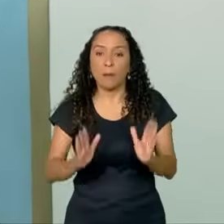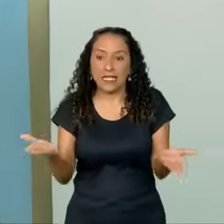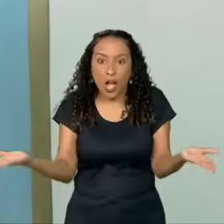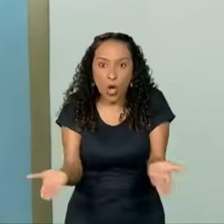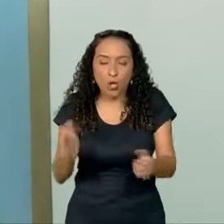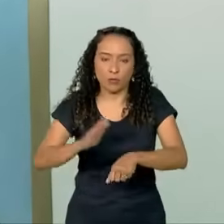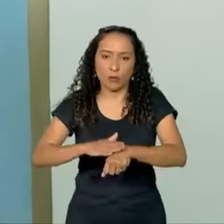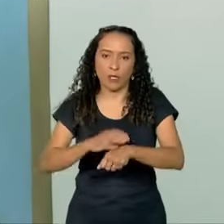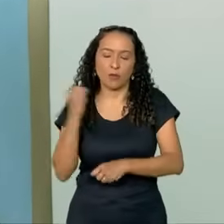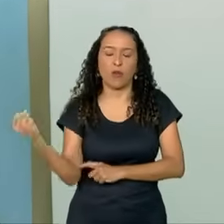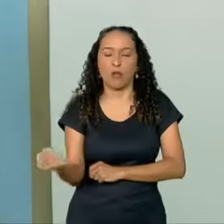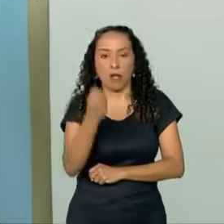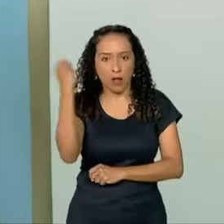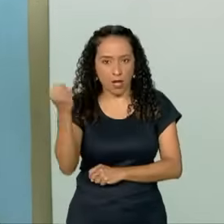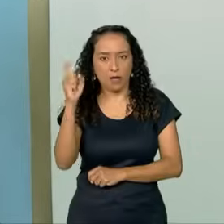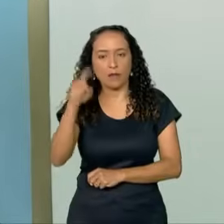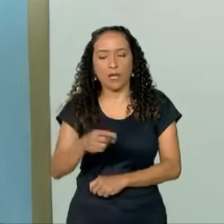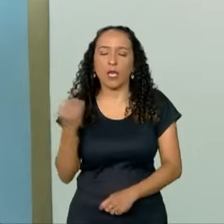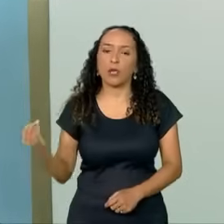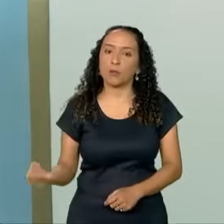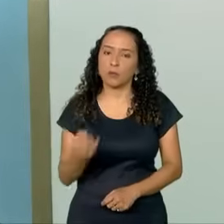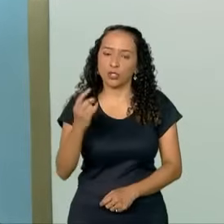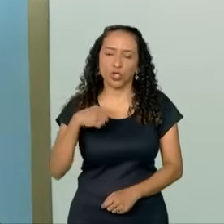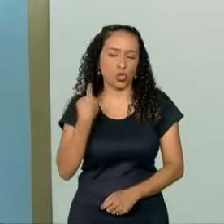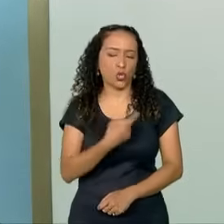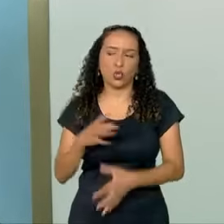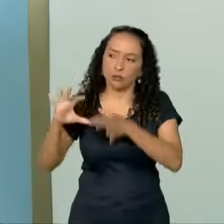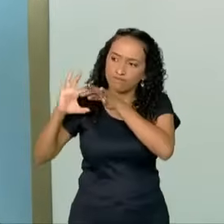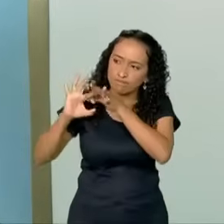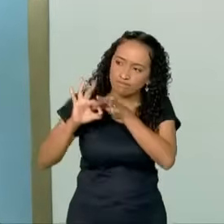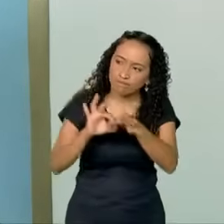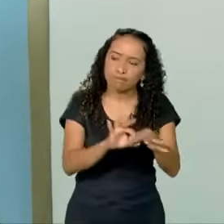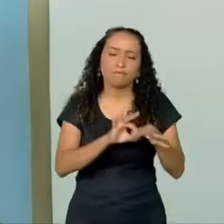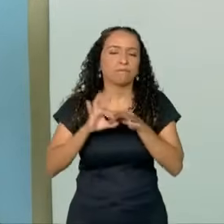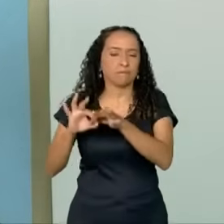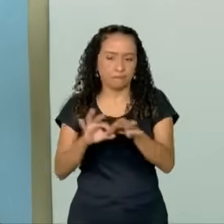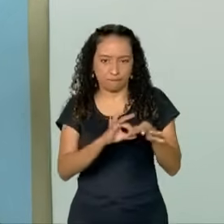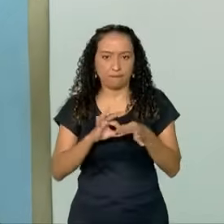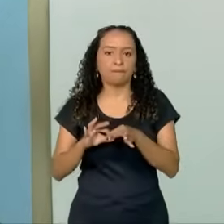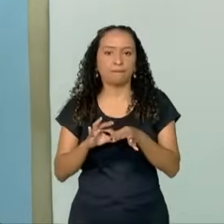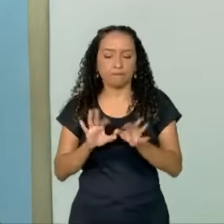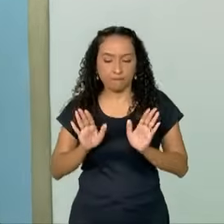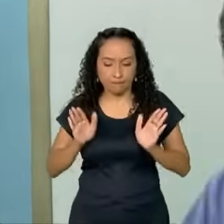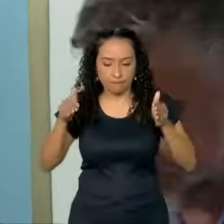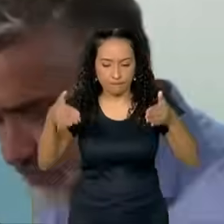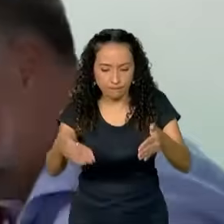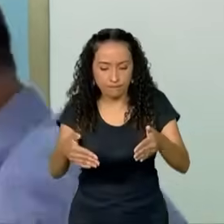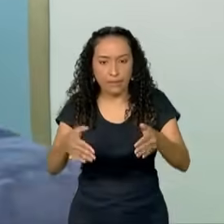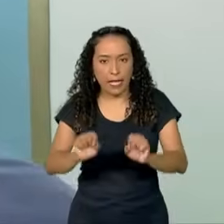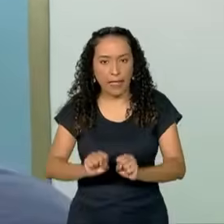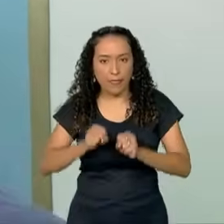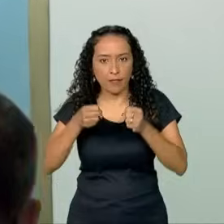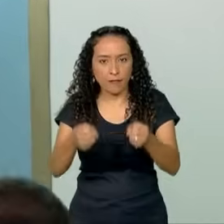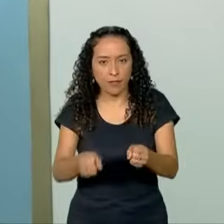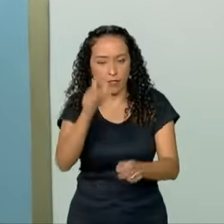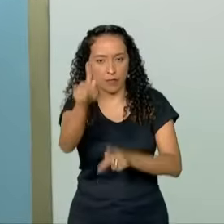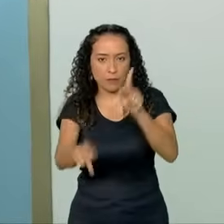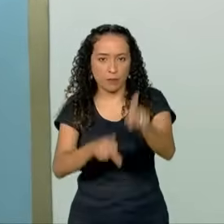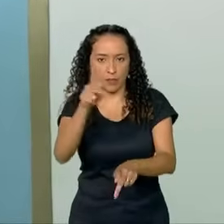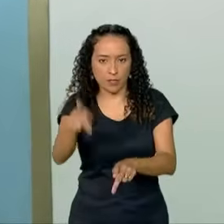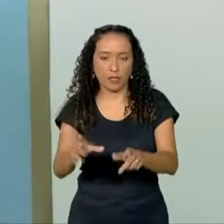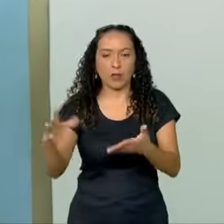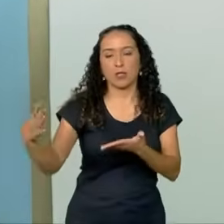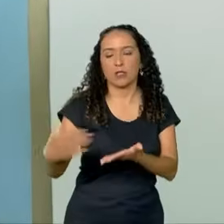como esse é importante que nós todos estejamos mirando a defesa da população